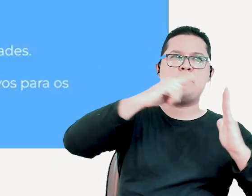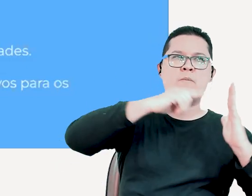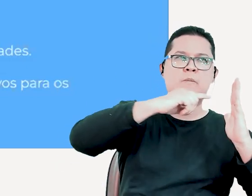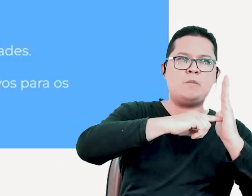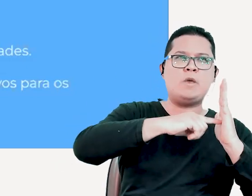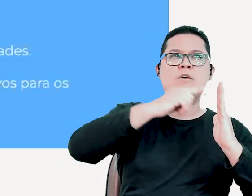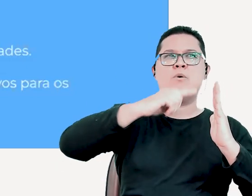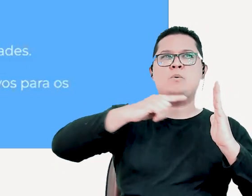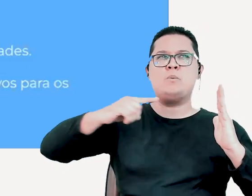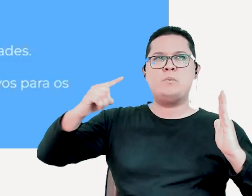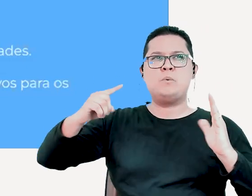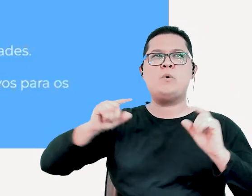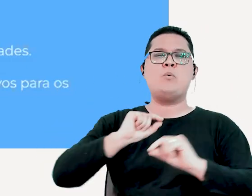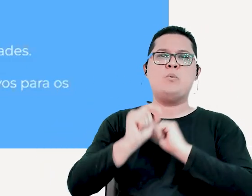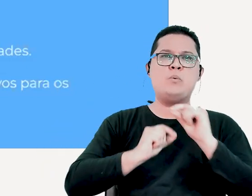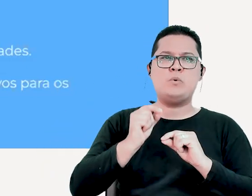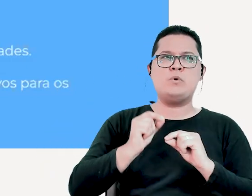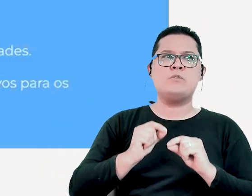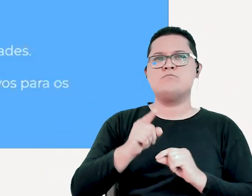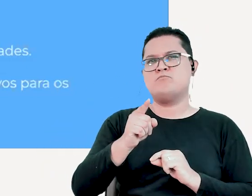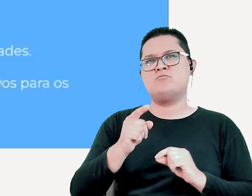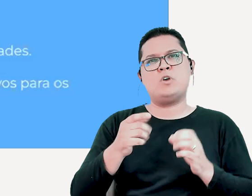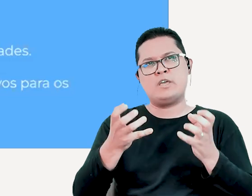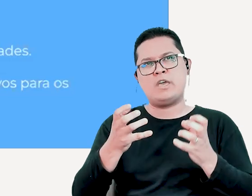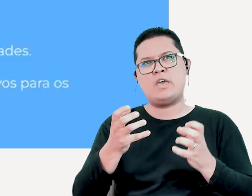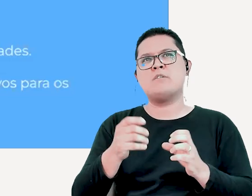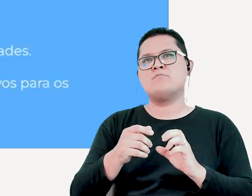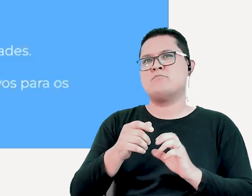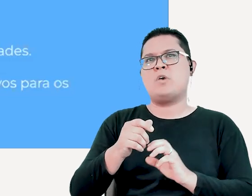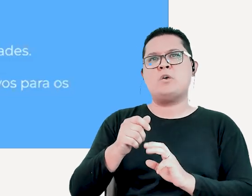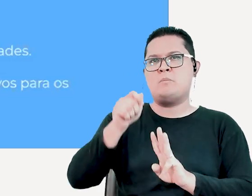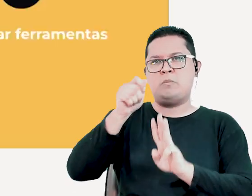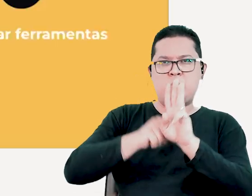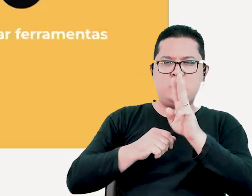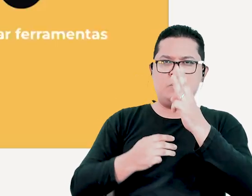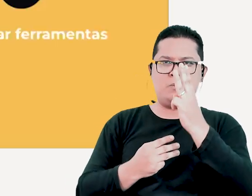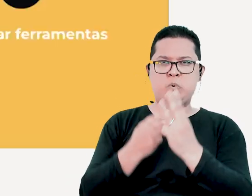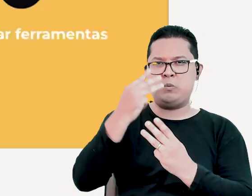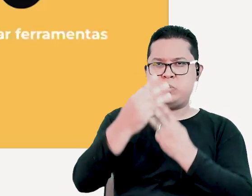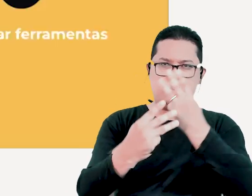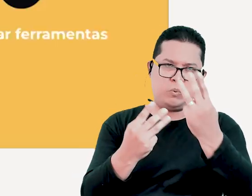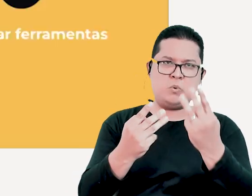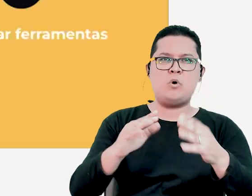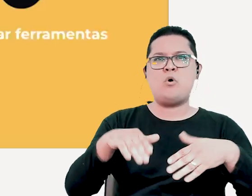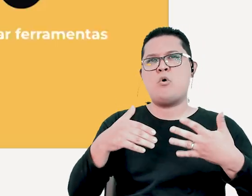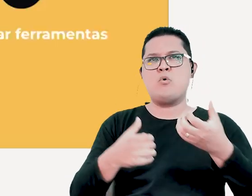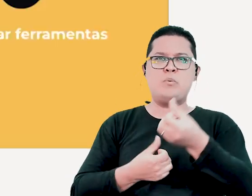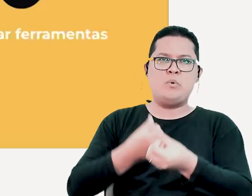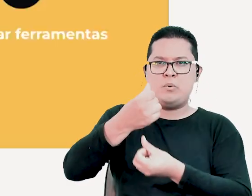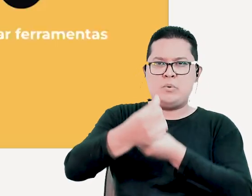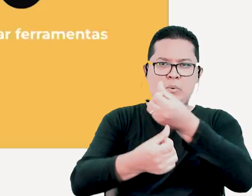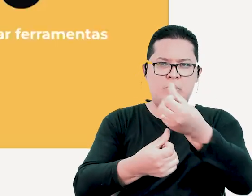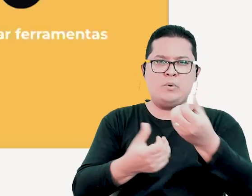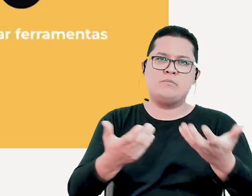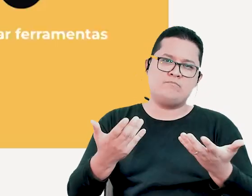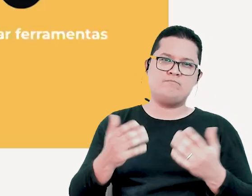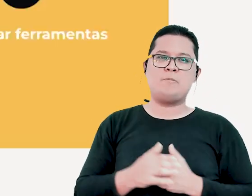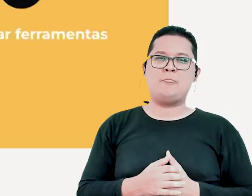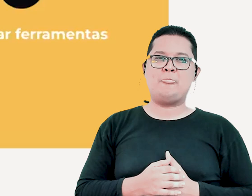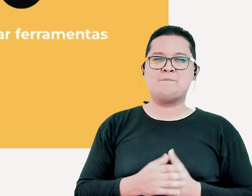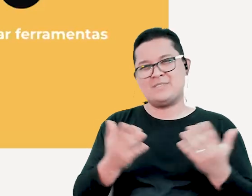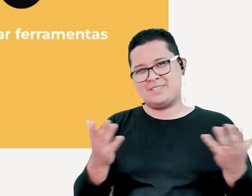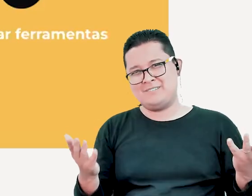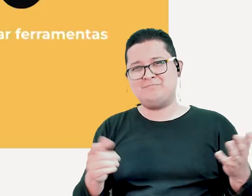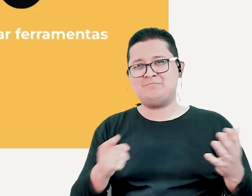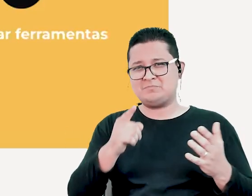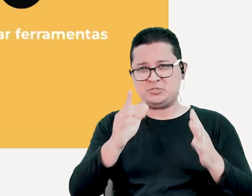próximo quarter ou do próximo semestre, enfim. E aí, como todas as descobertas que você